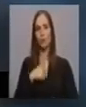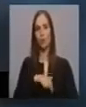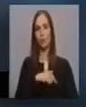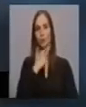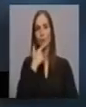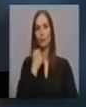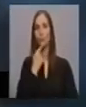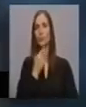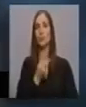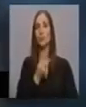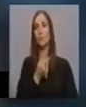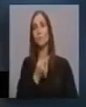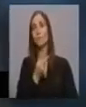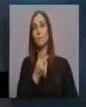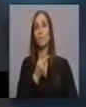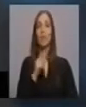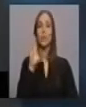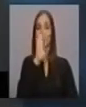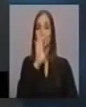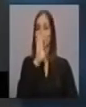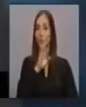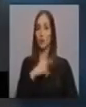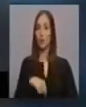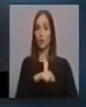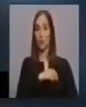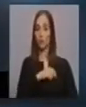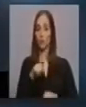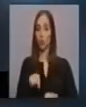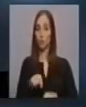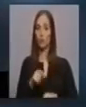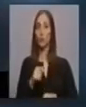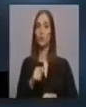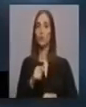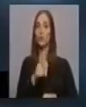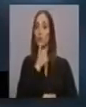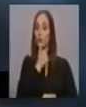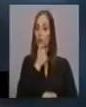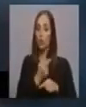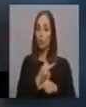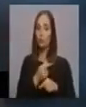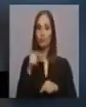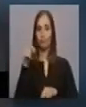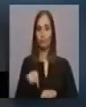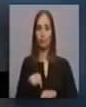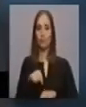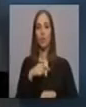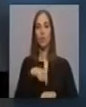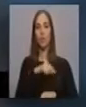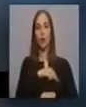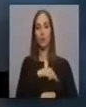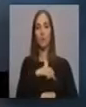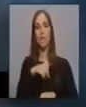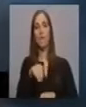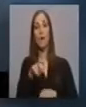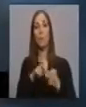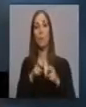se tomados em conjunto já medidas nós vamos ter problemas de concorrência com